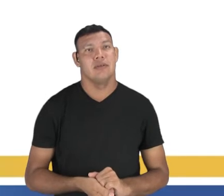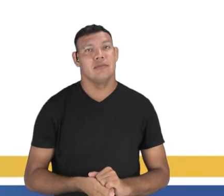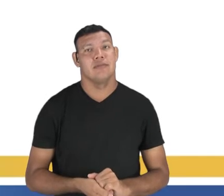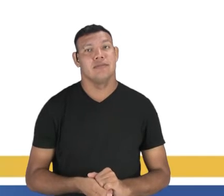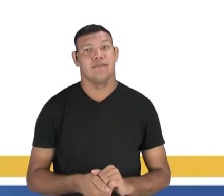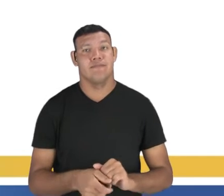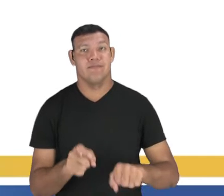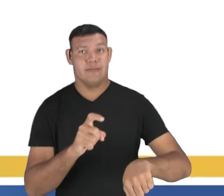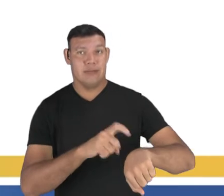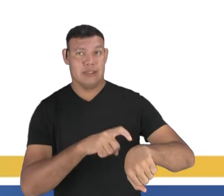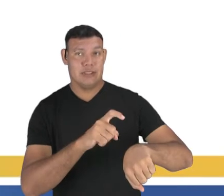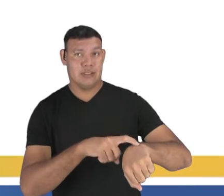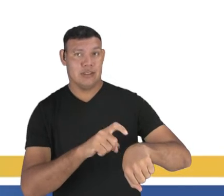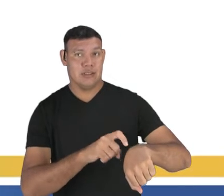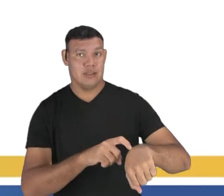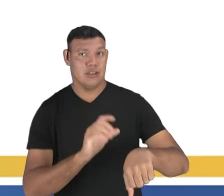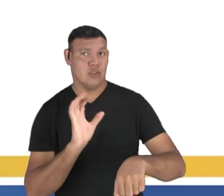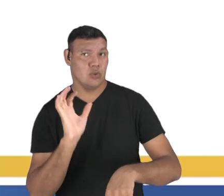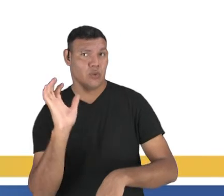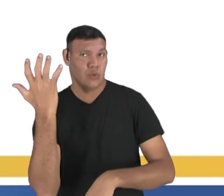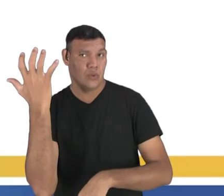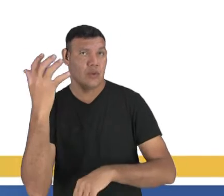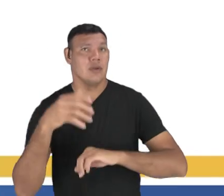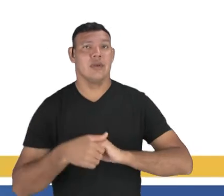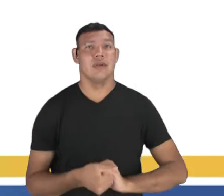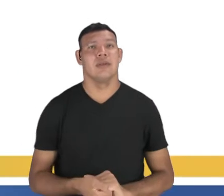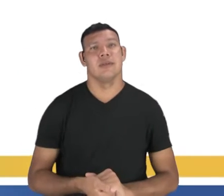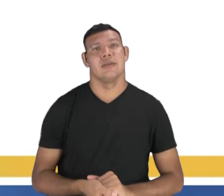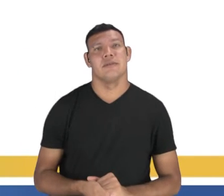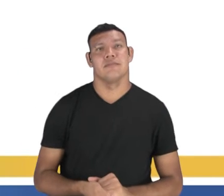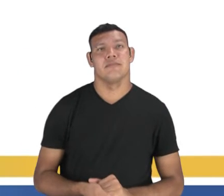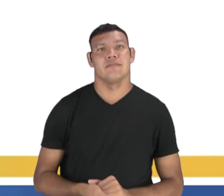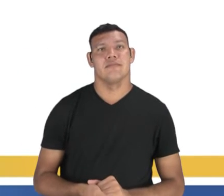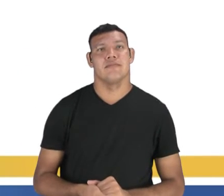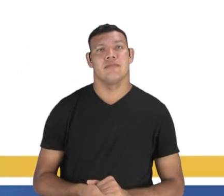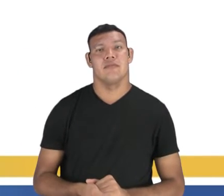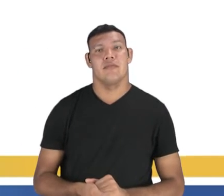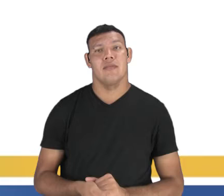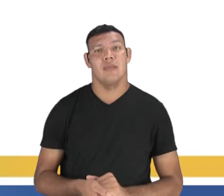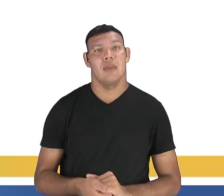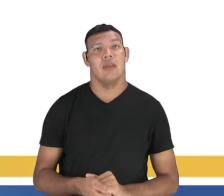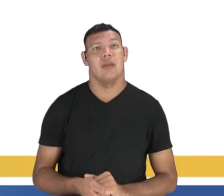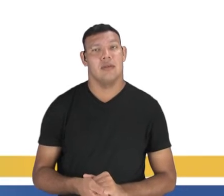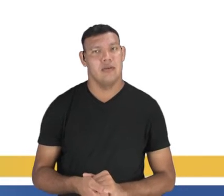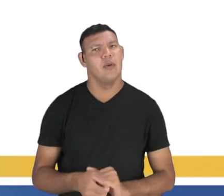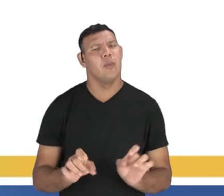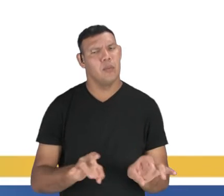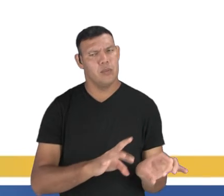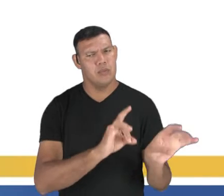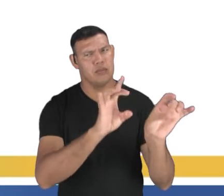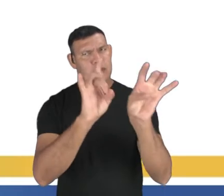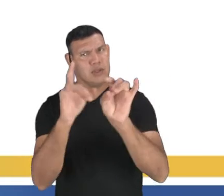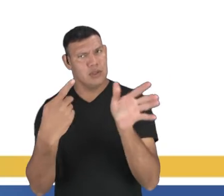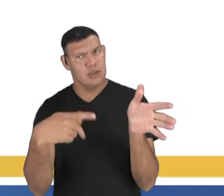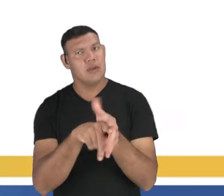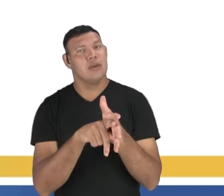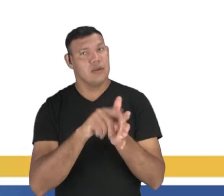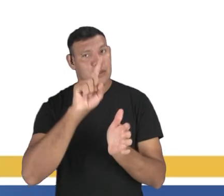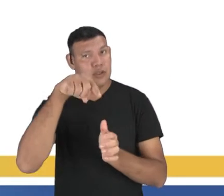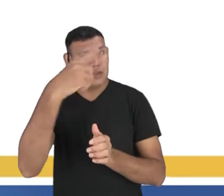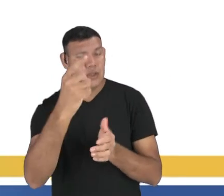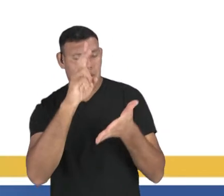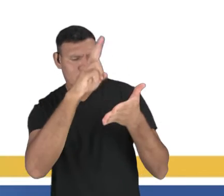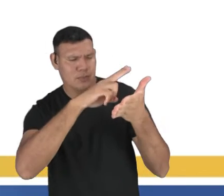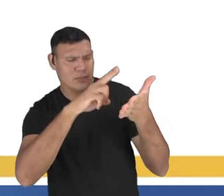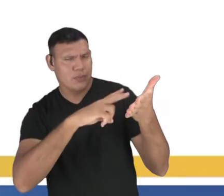quero estabelecer uma noção de tempo, eu tenho também umas bem específicas que eu quero que depois você leia